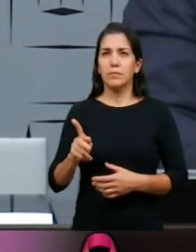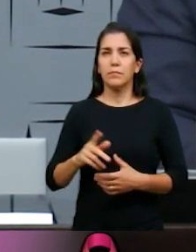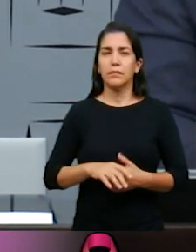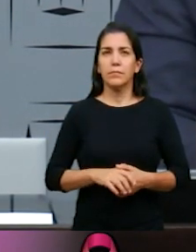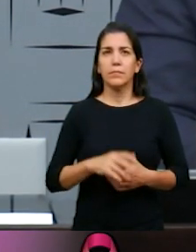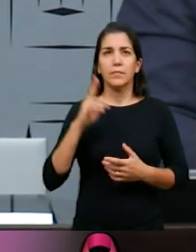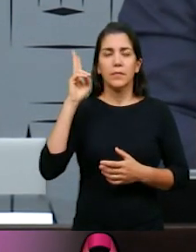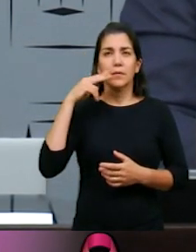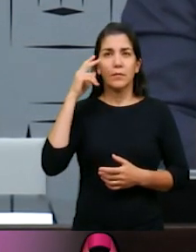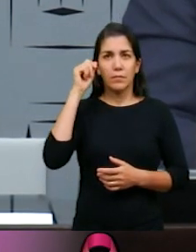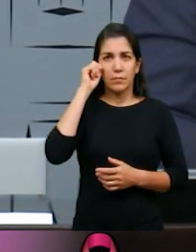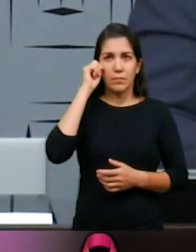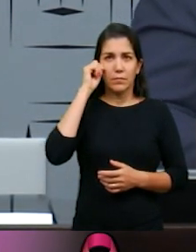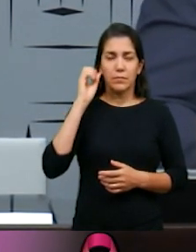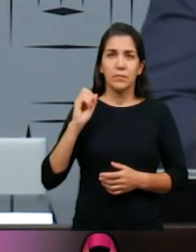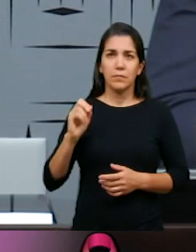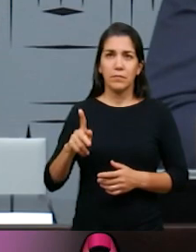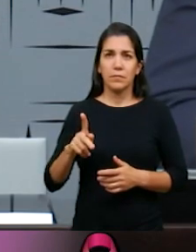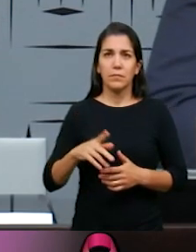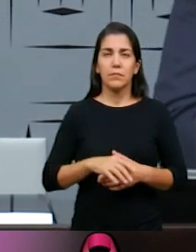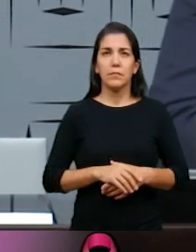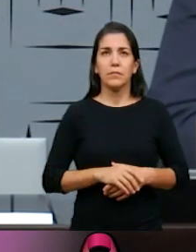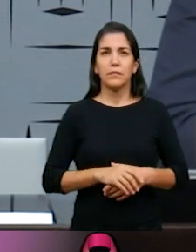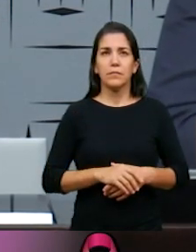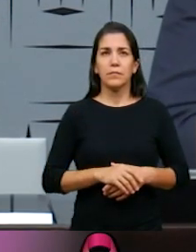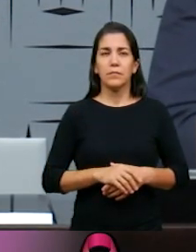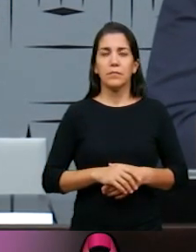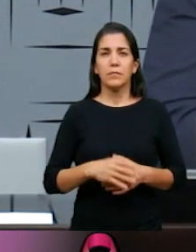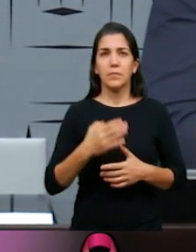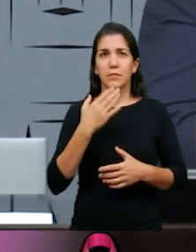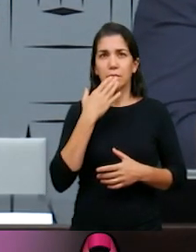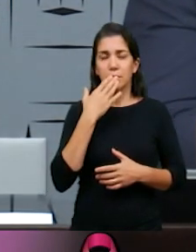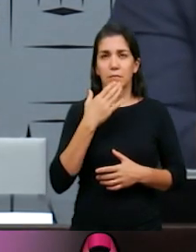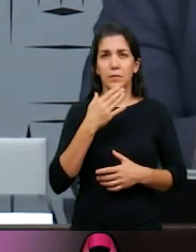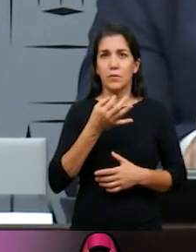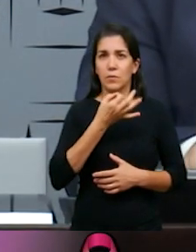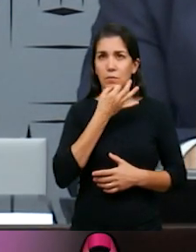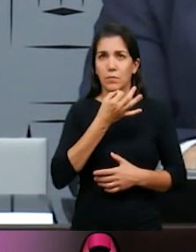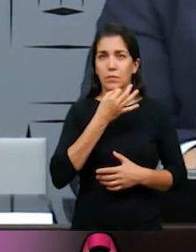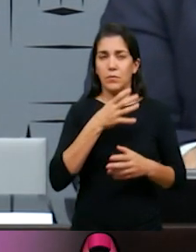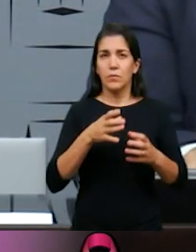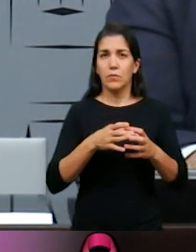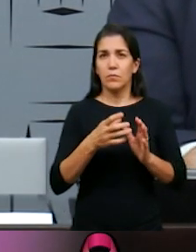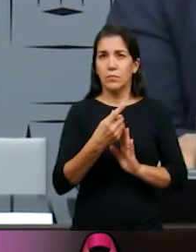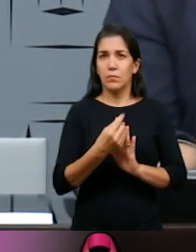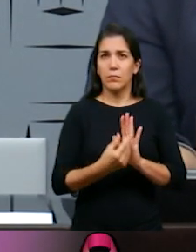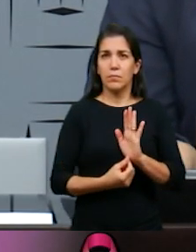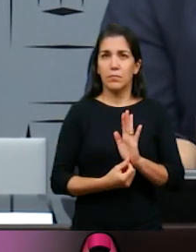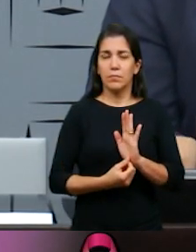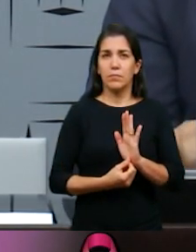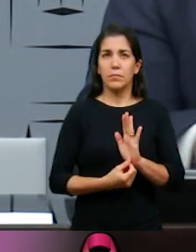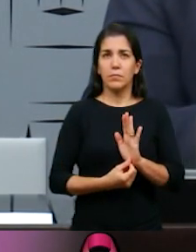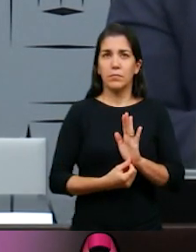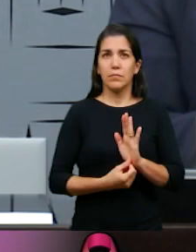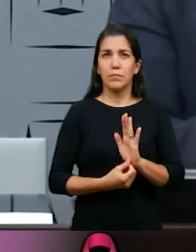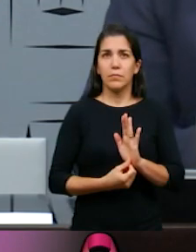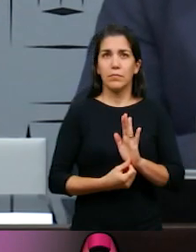Vereador Arnaldinho. Pela legalidade. Solicito o parecer da Comissão de Finanças e Orçamento.